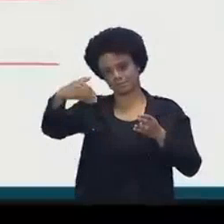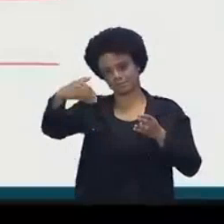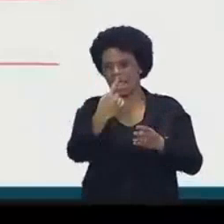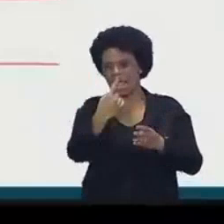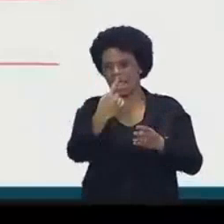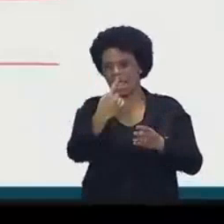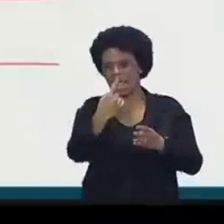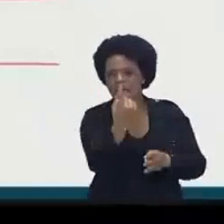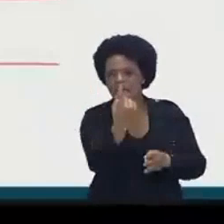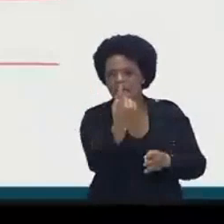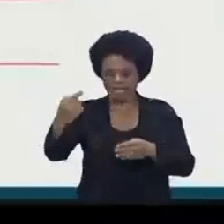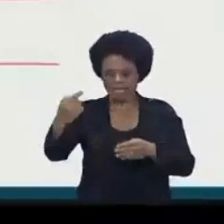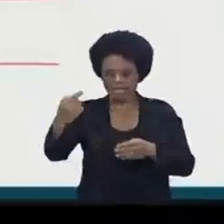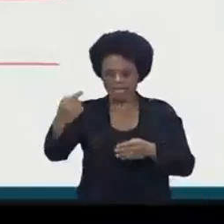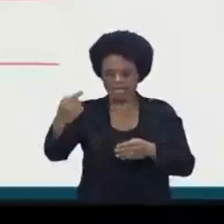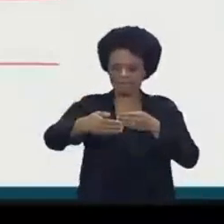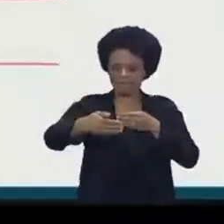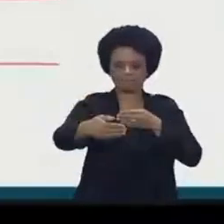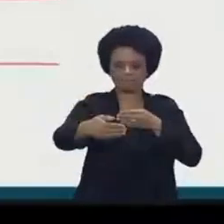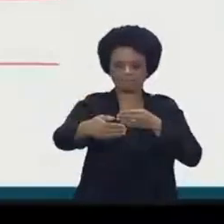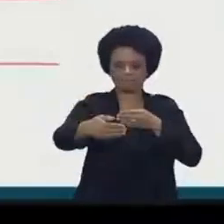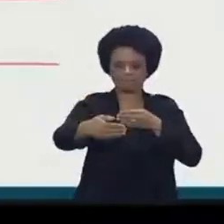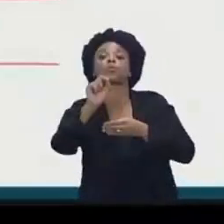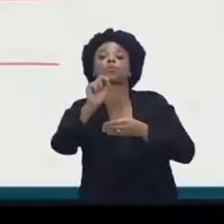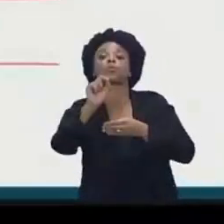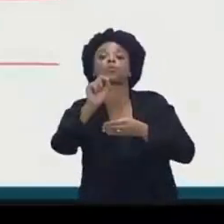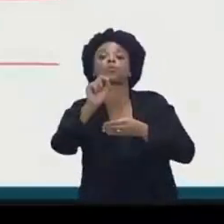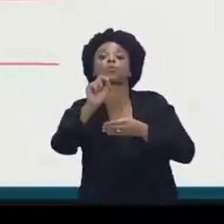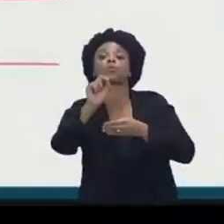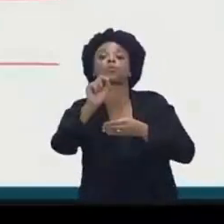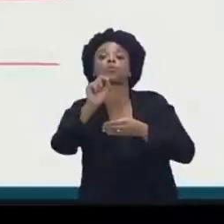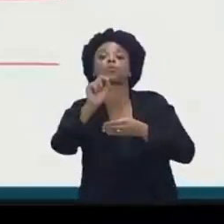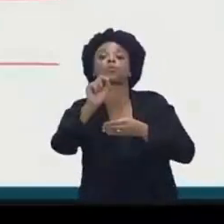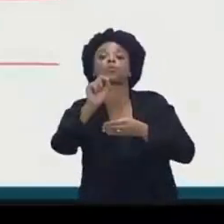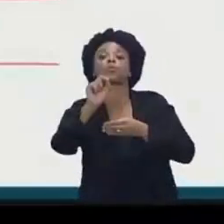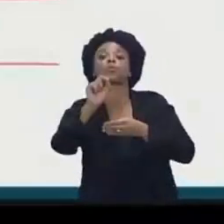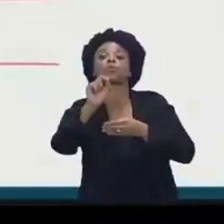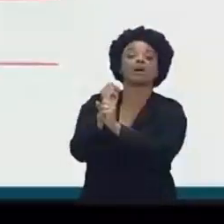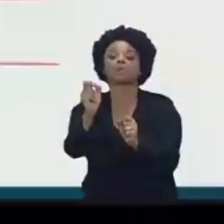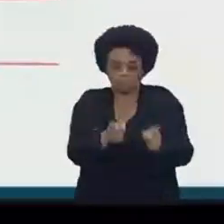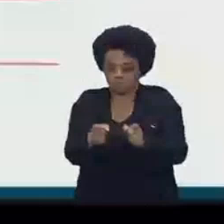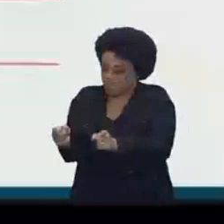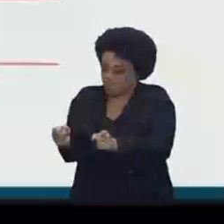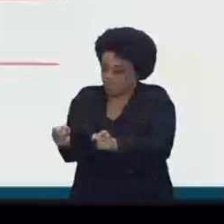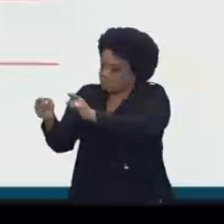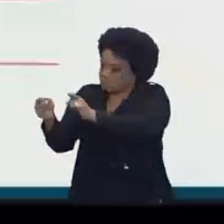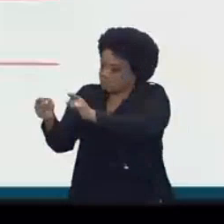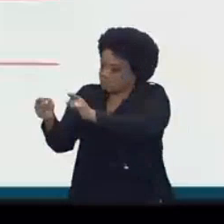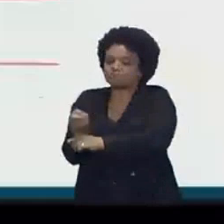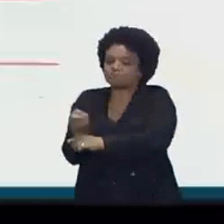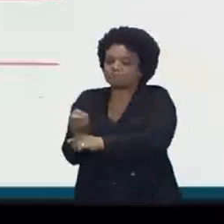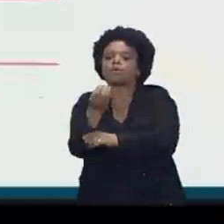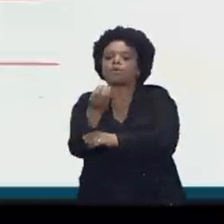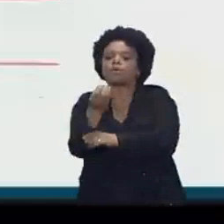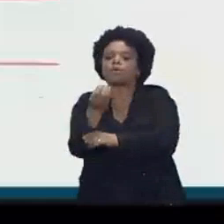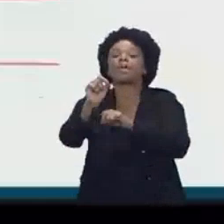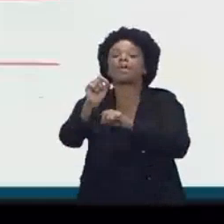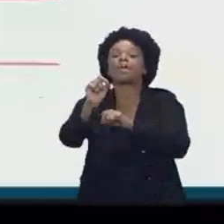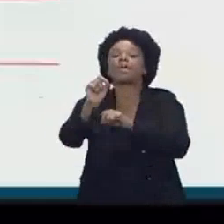Para cada situação, o que você vai calcular? Você vai calcular a variação